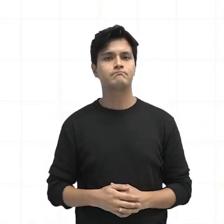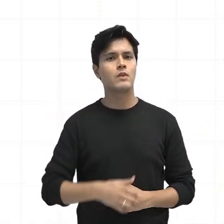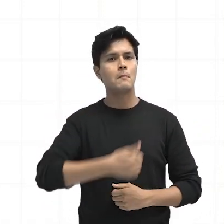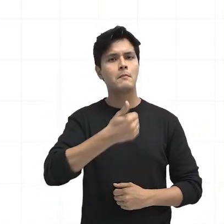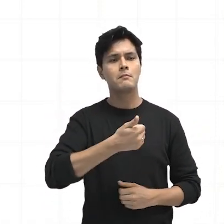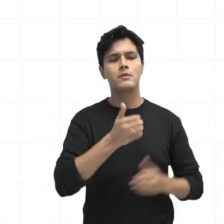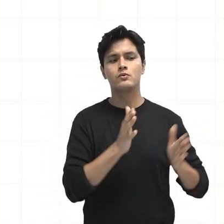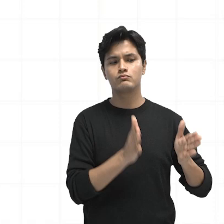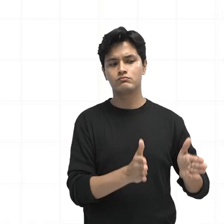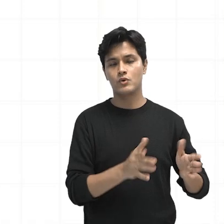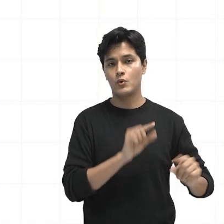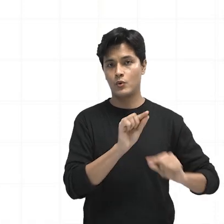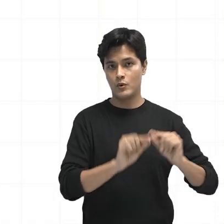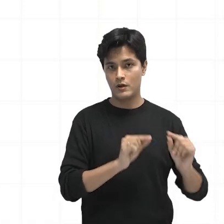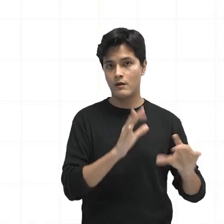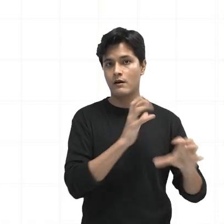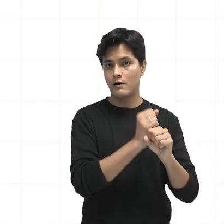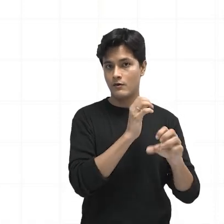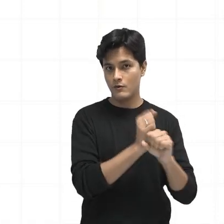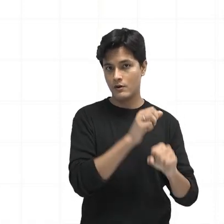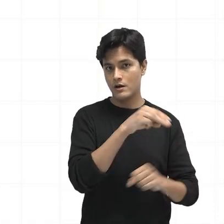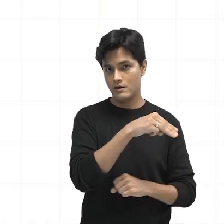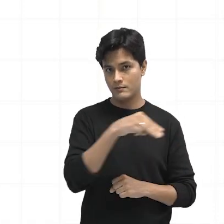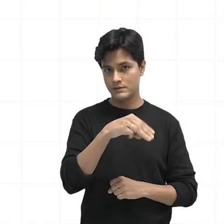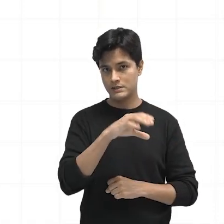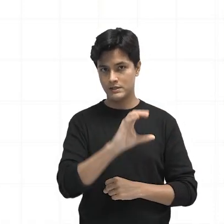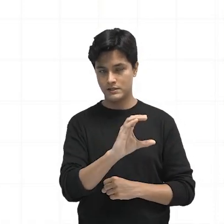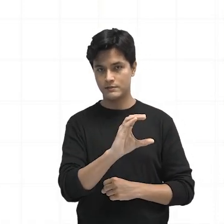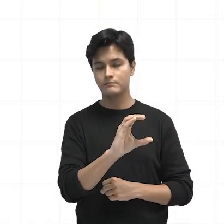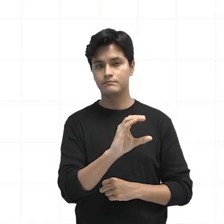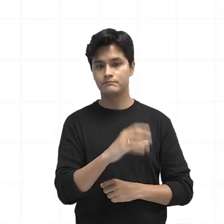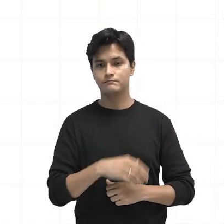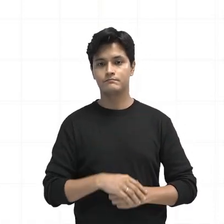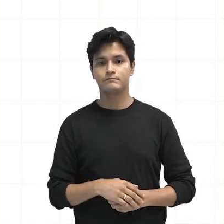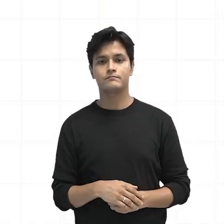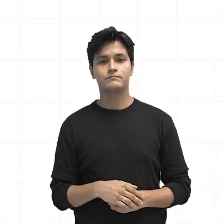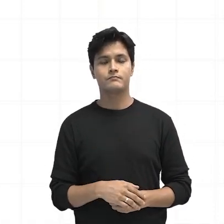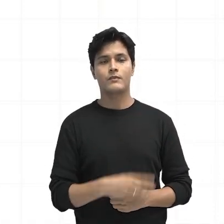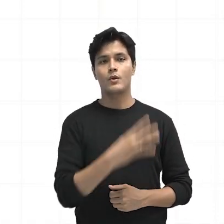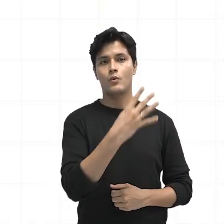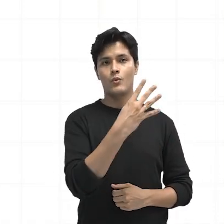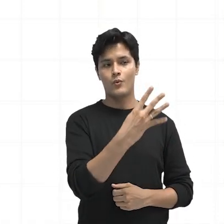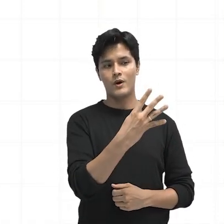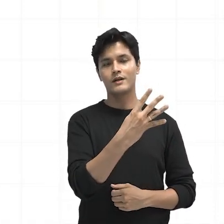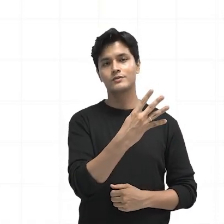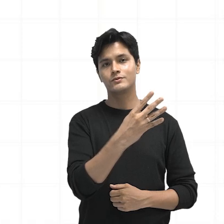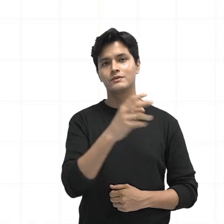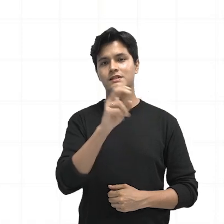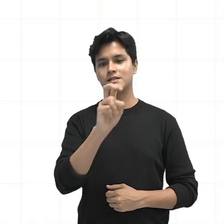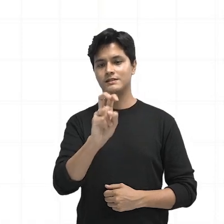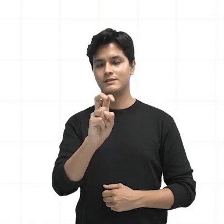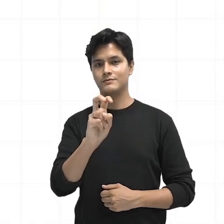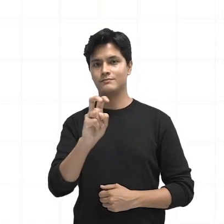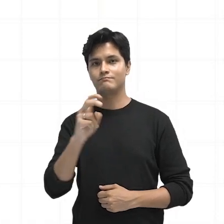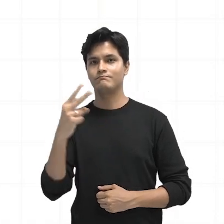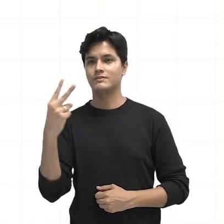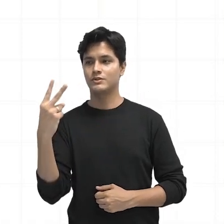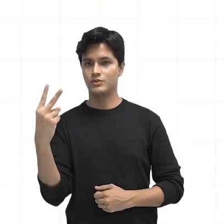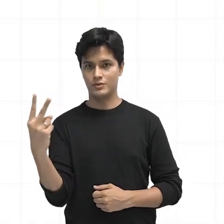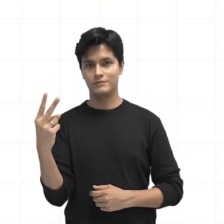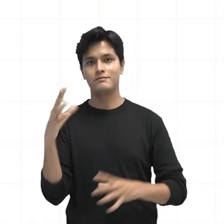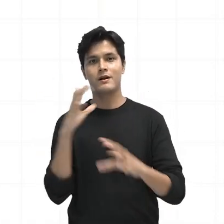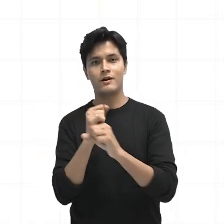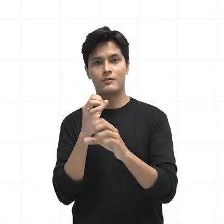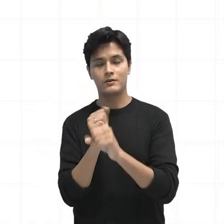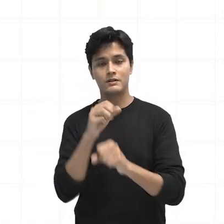o MMC entre 4, 5 e 2, beleza? Esse MMC